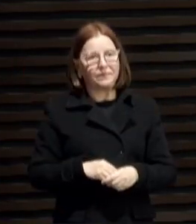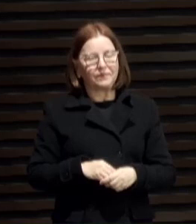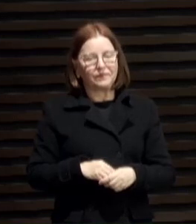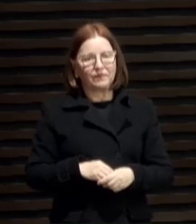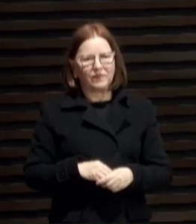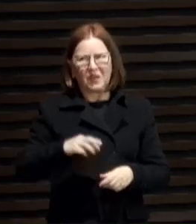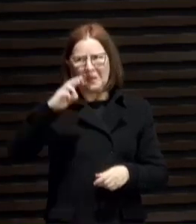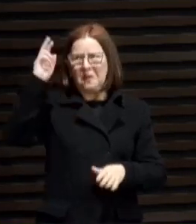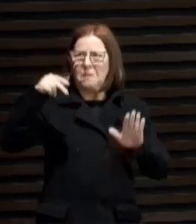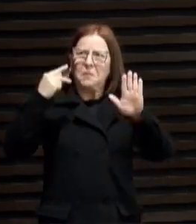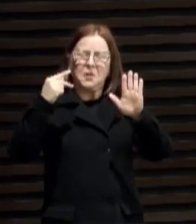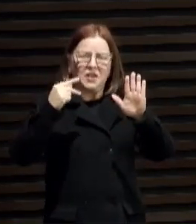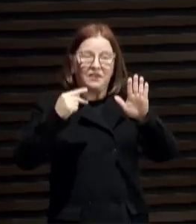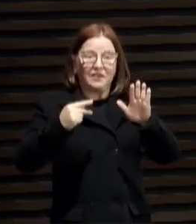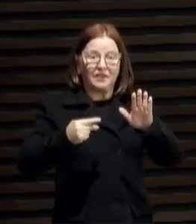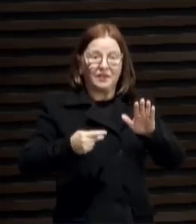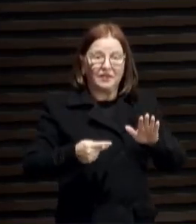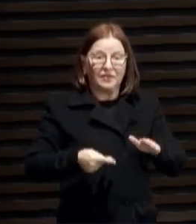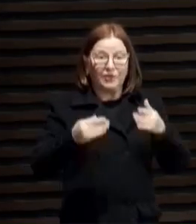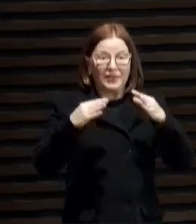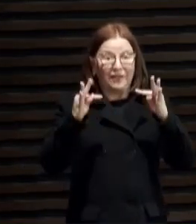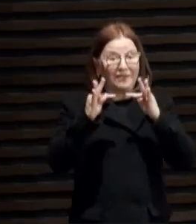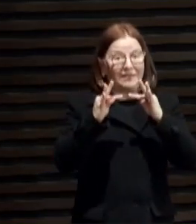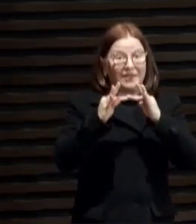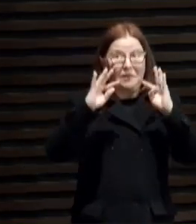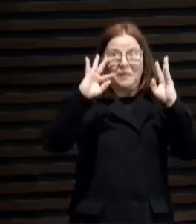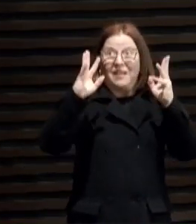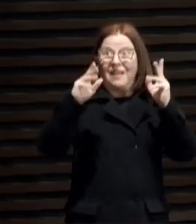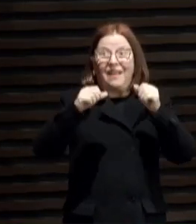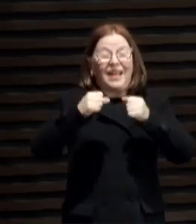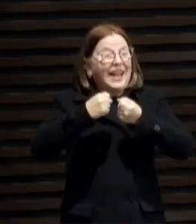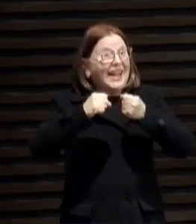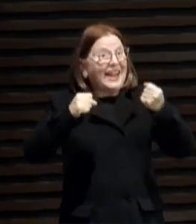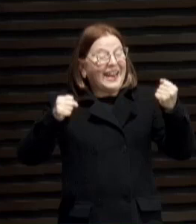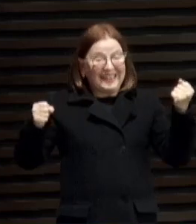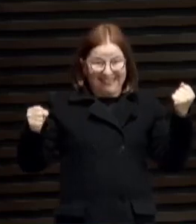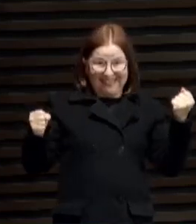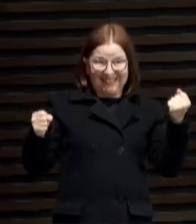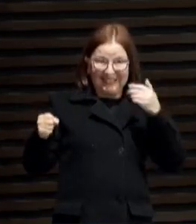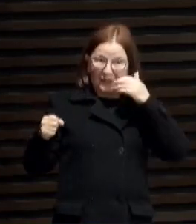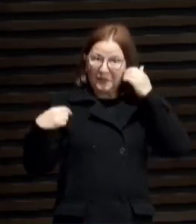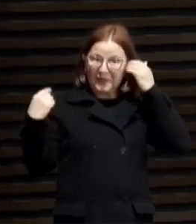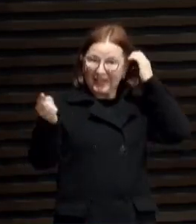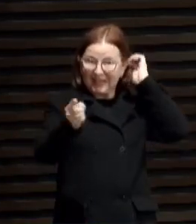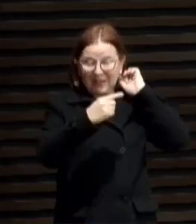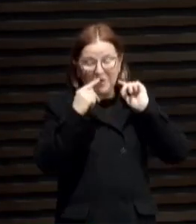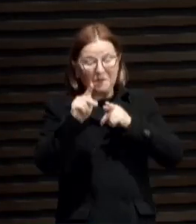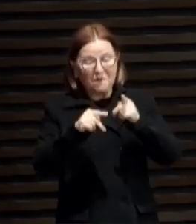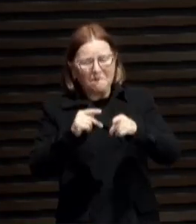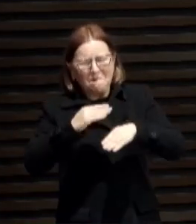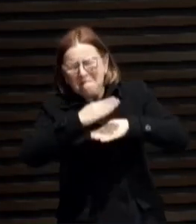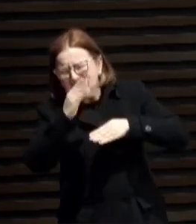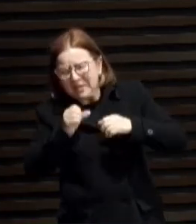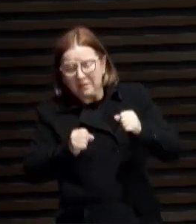O Senhor prometeu que ia nos dar um templo maravilhoso, grandioso, que nós iríamos ser o povo mais poderoso da